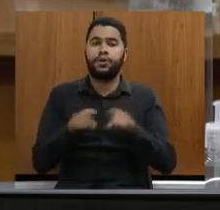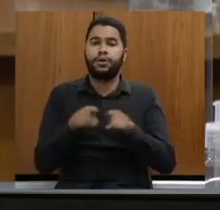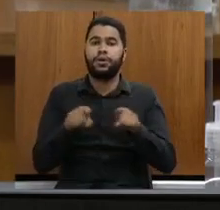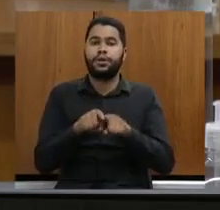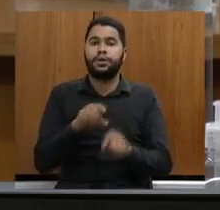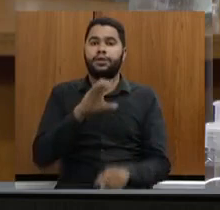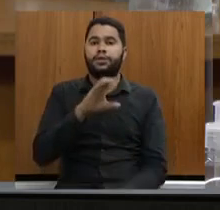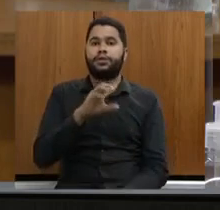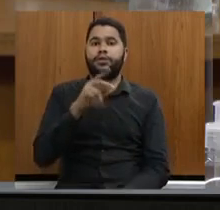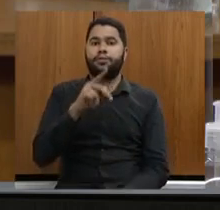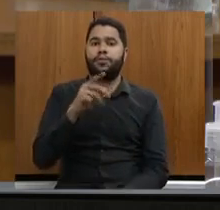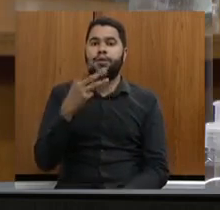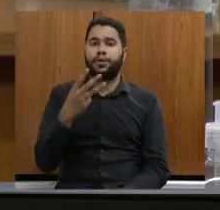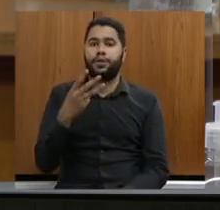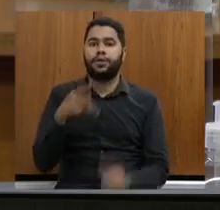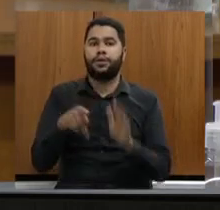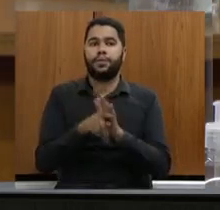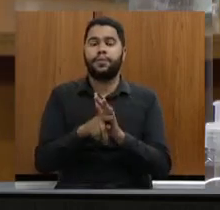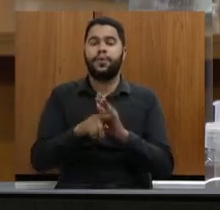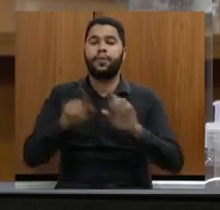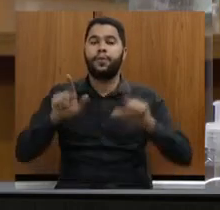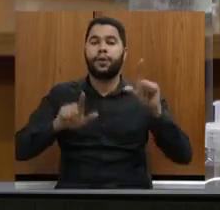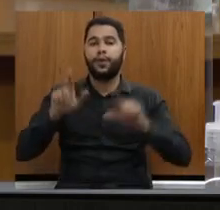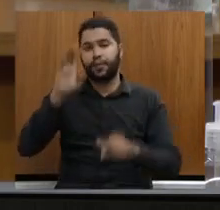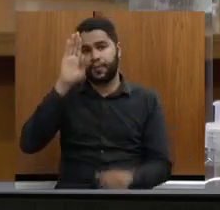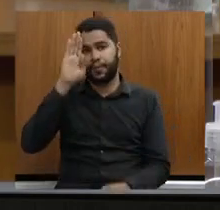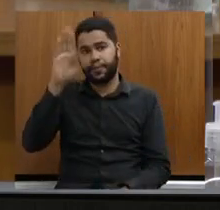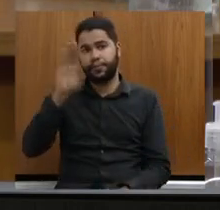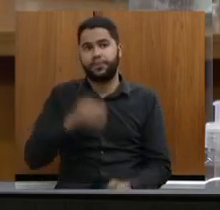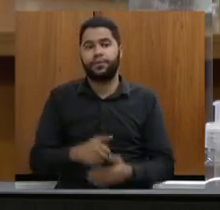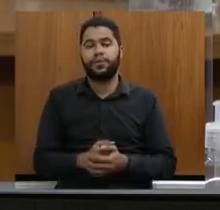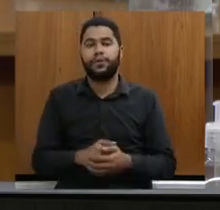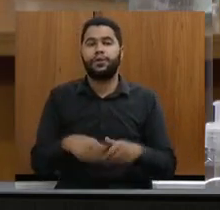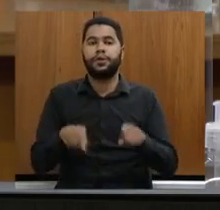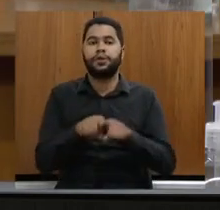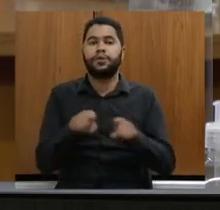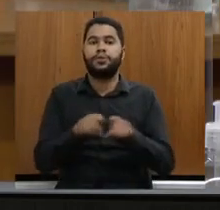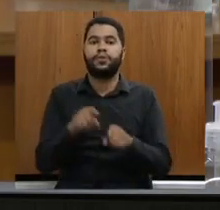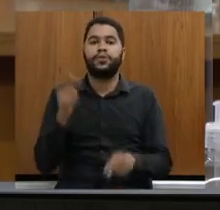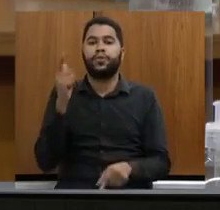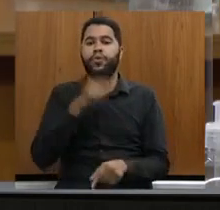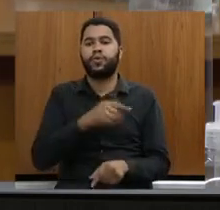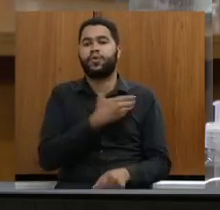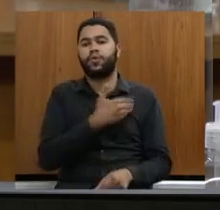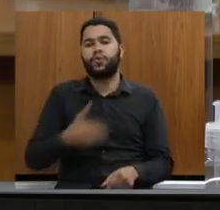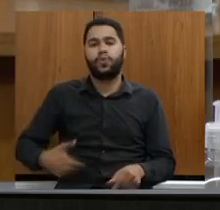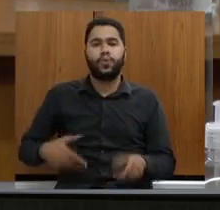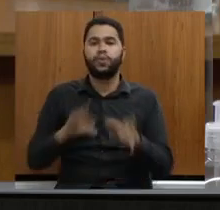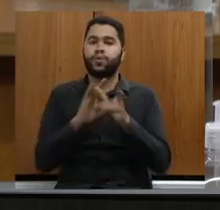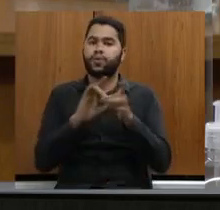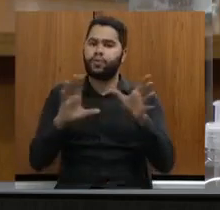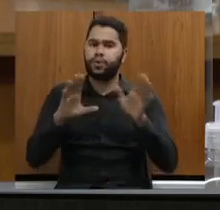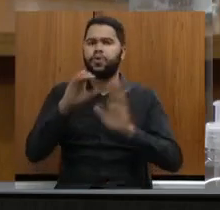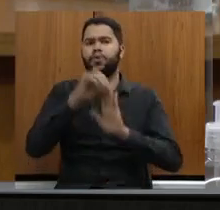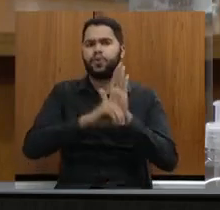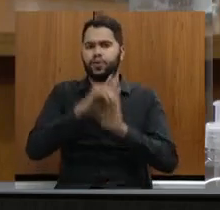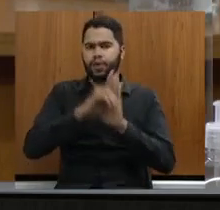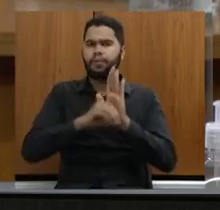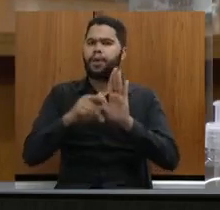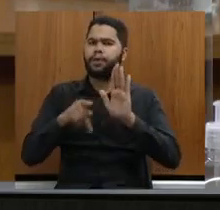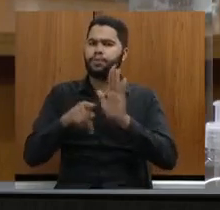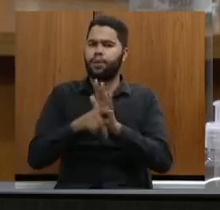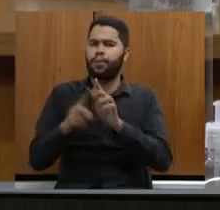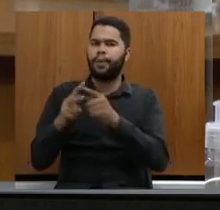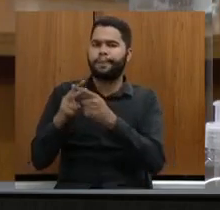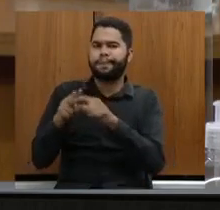sobre o cp3 que é o canal principal que está com vazamento nós conseguimos o governo já liberou o orçamento para fazer os